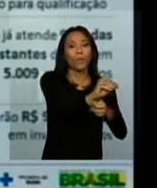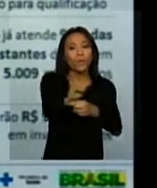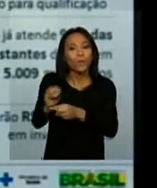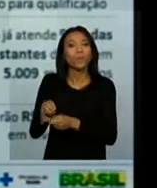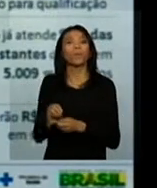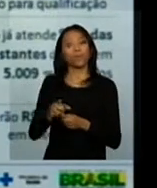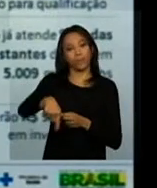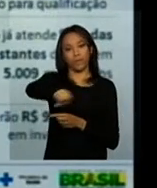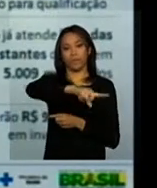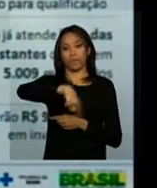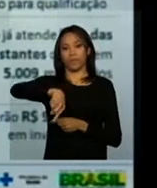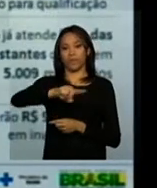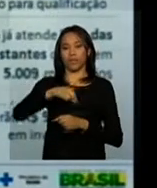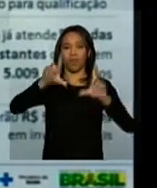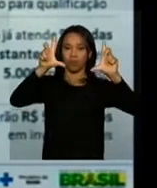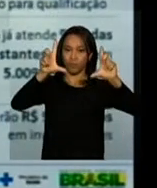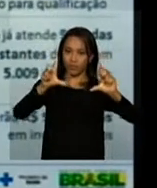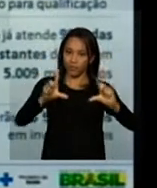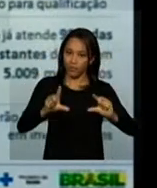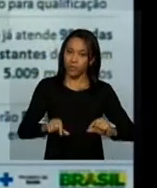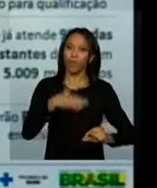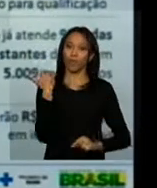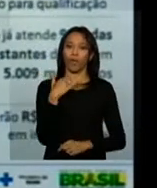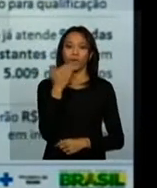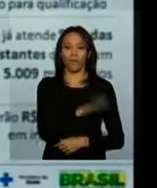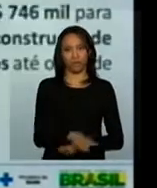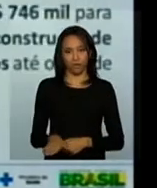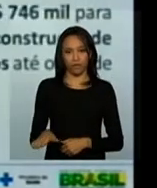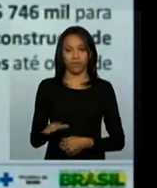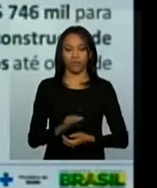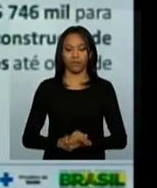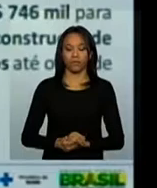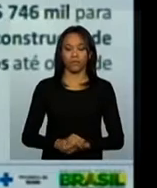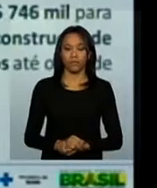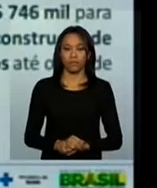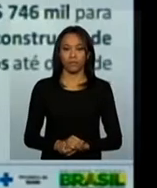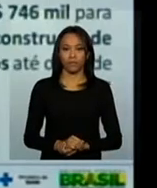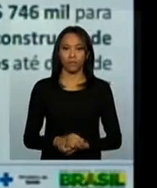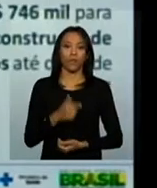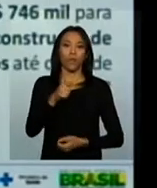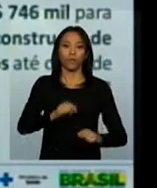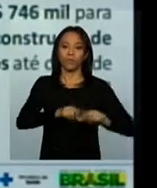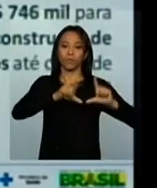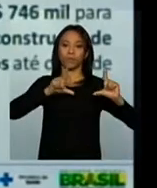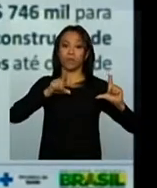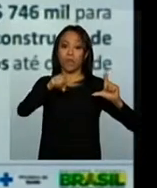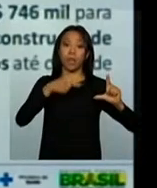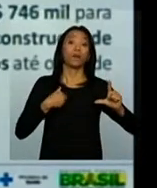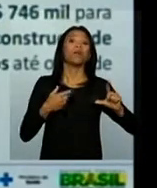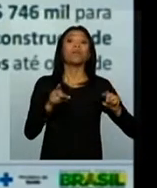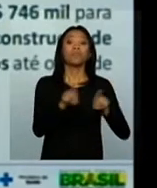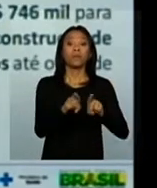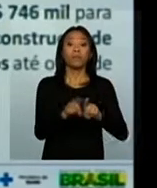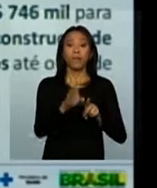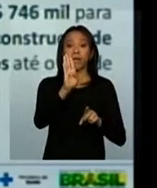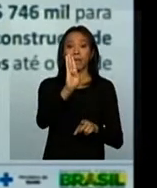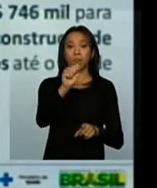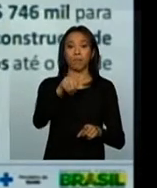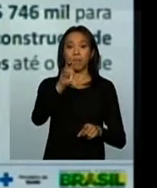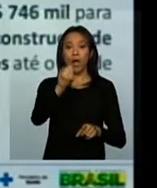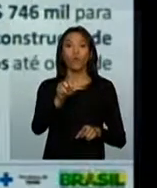na velocidade da queda da mortalidade das crianças. Pode passar? Banco de leite, que é um dispositivo